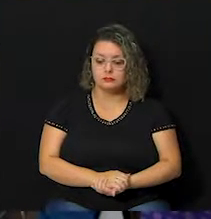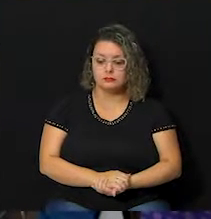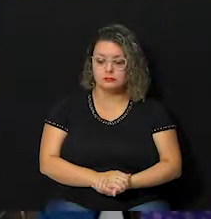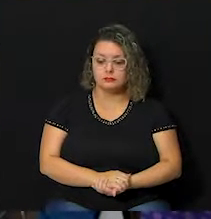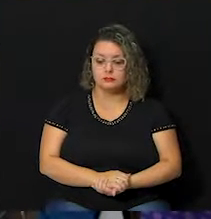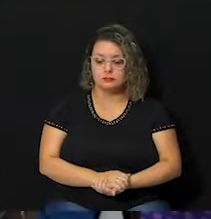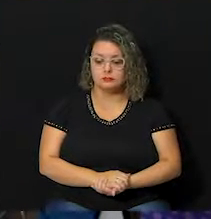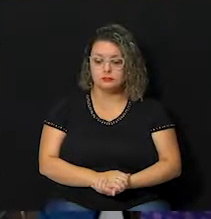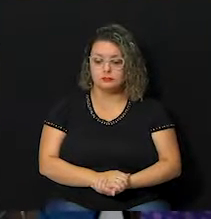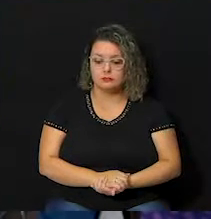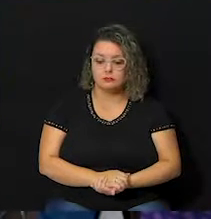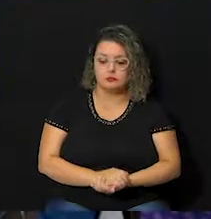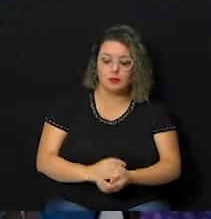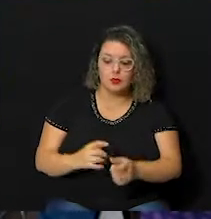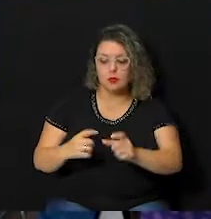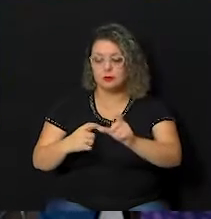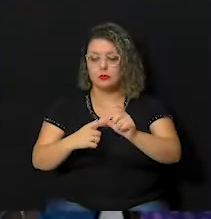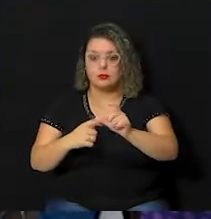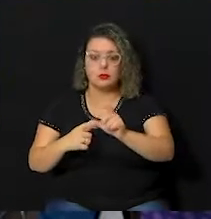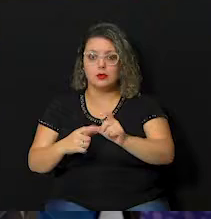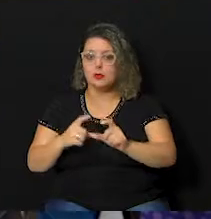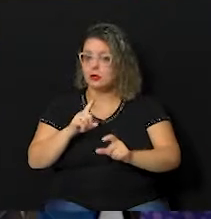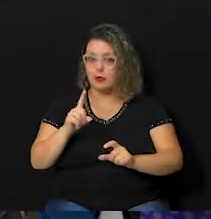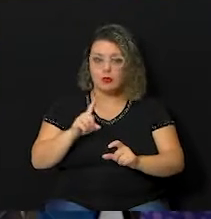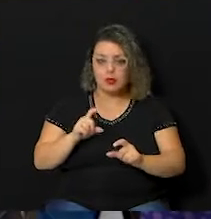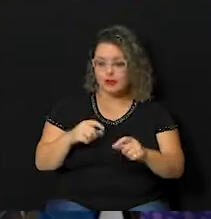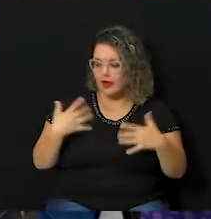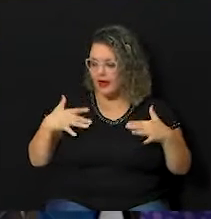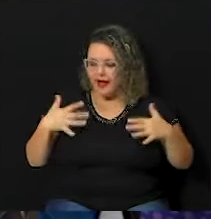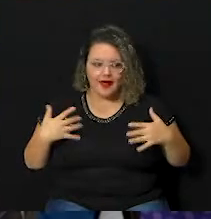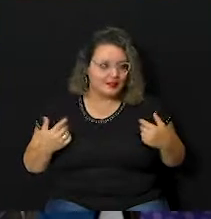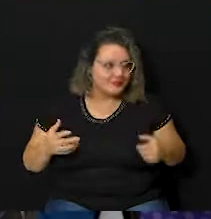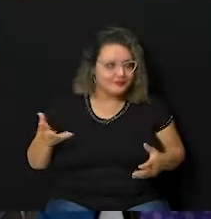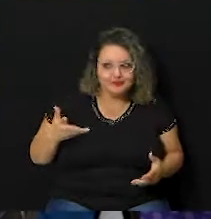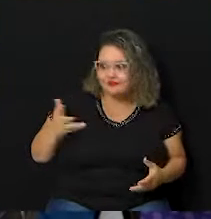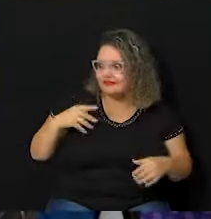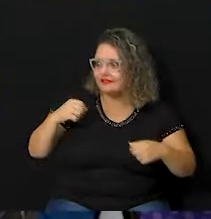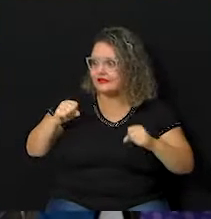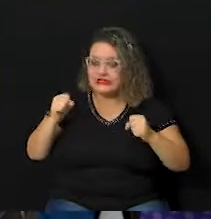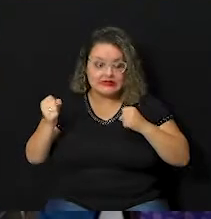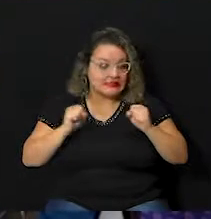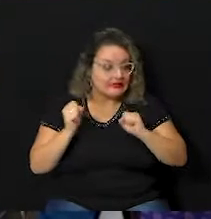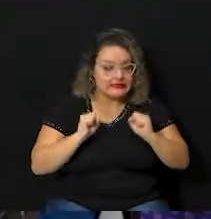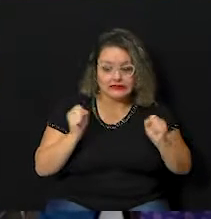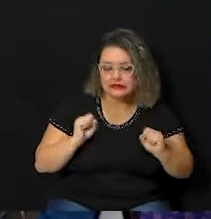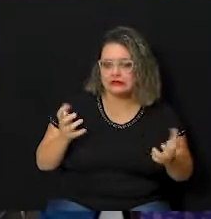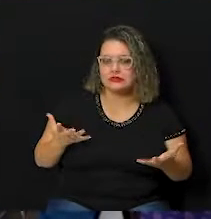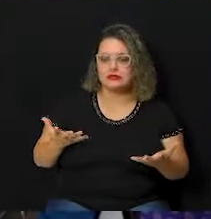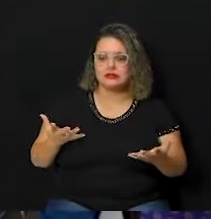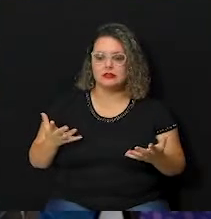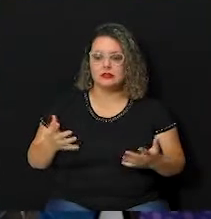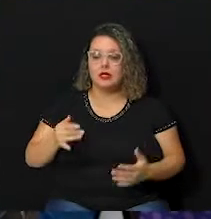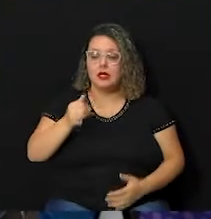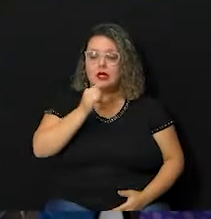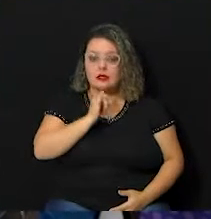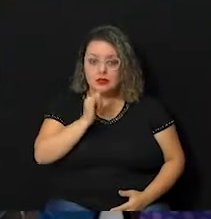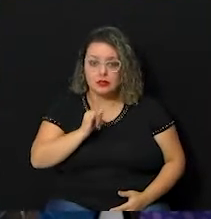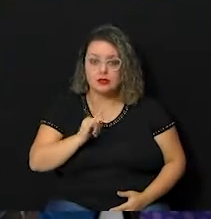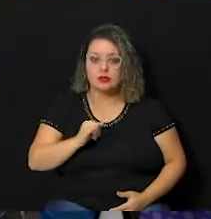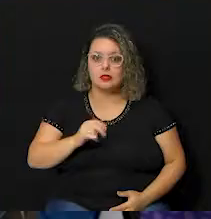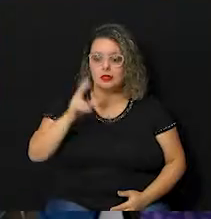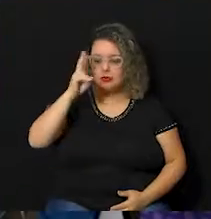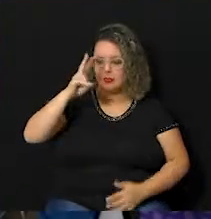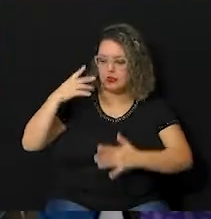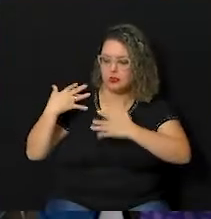quadrinho bem psicológico. Então, assim, ele não é um quadrinho de aventura, né? Ele narra toda essa